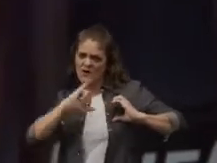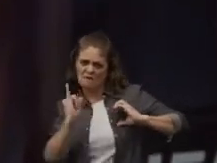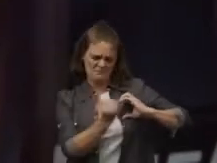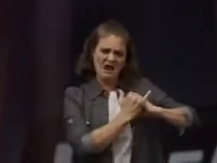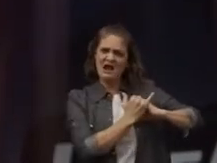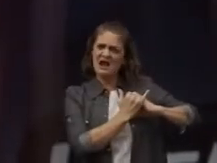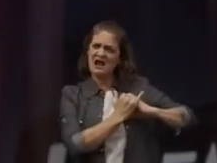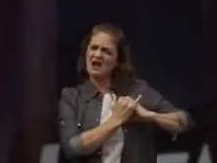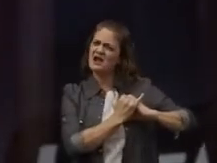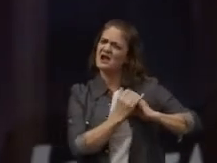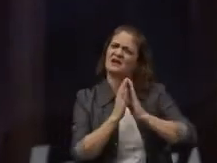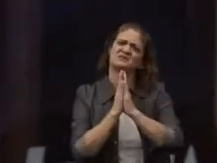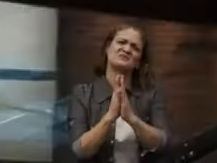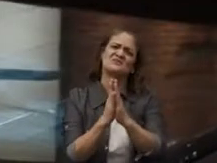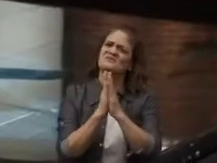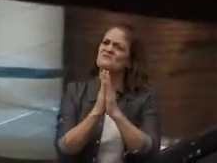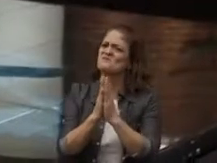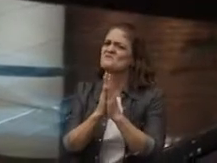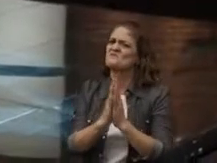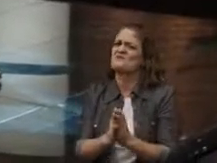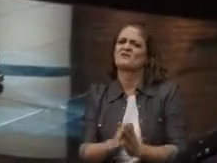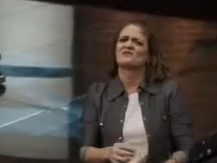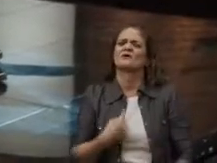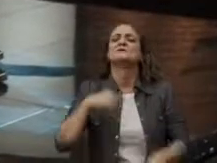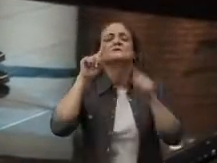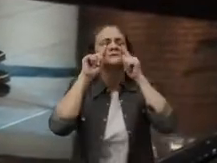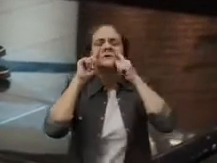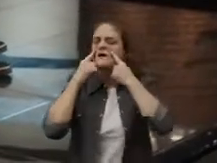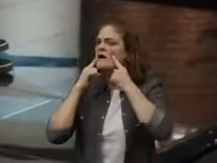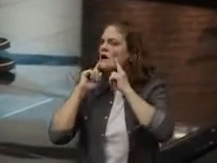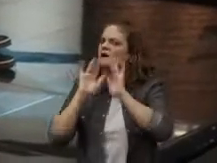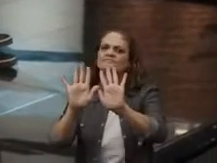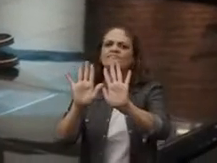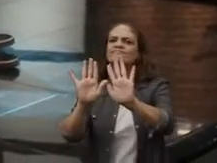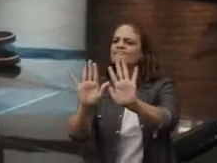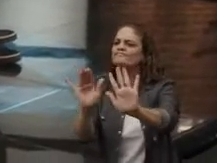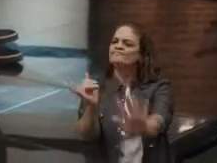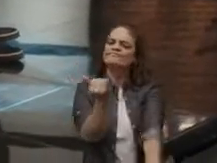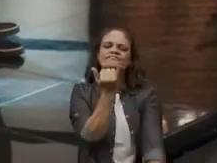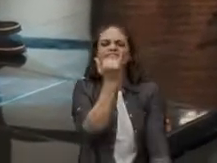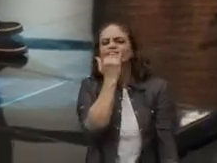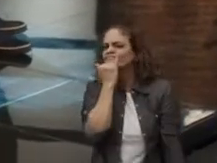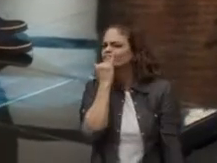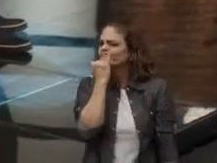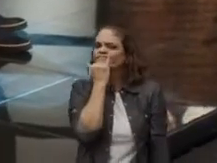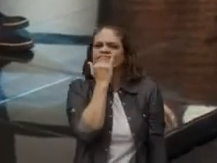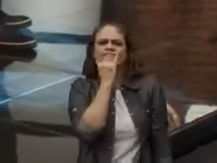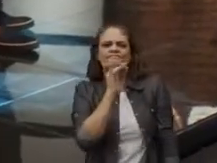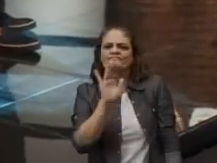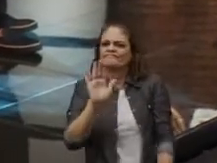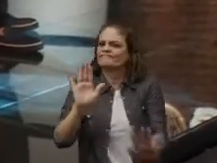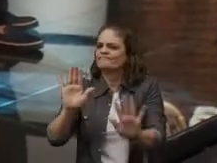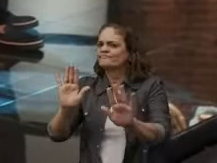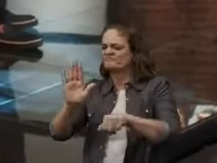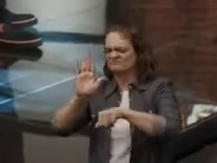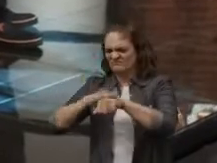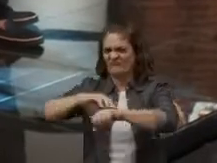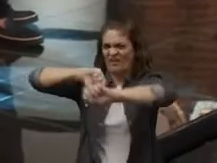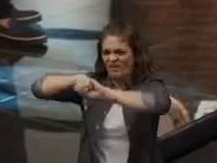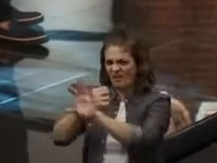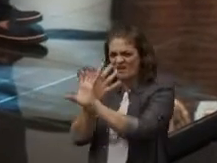Vou chorar, desculpe, mas eu vou chorar. Não ligue se eu não te